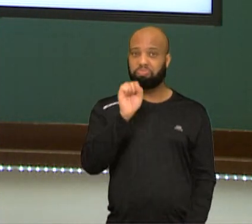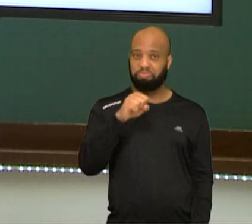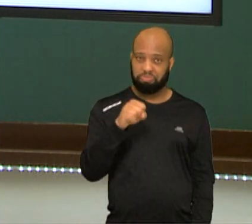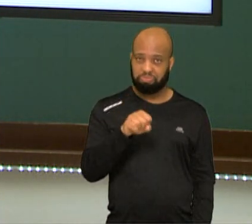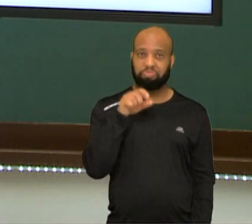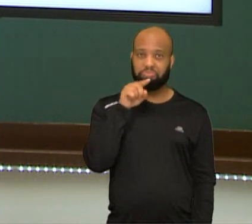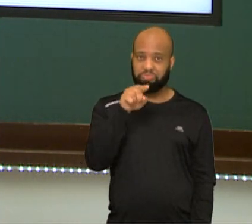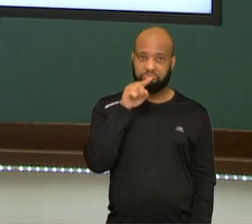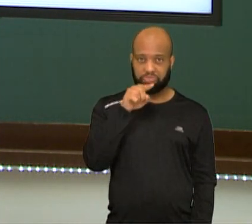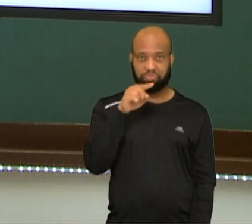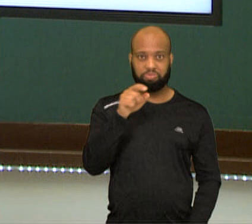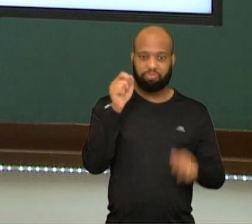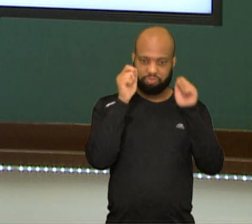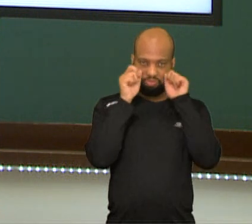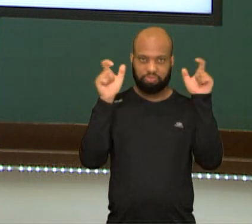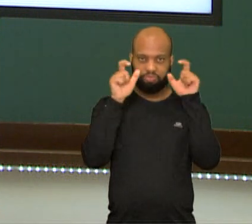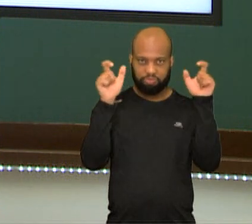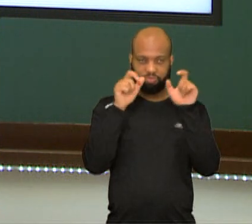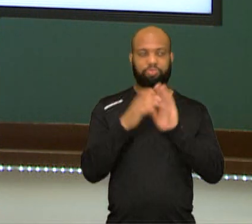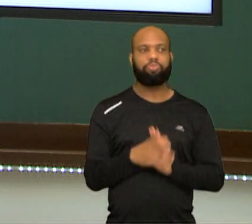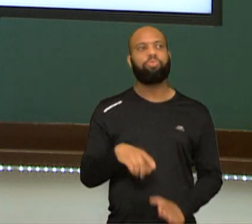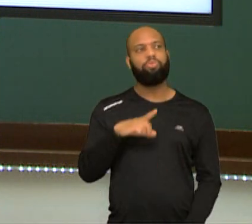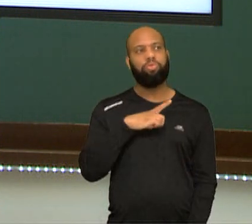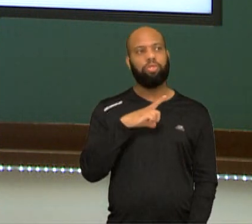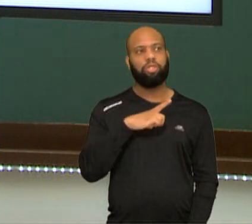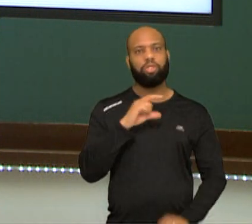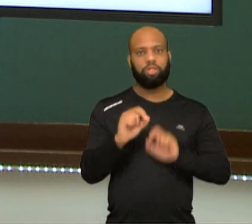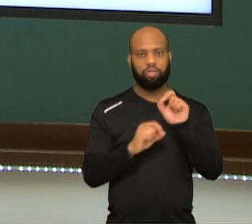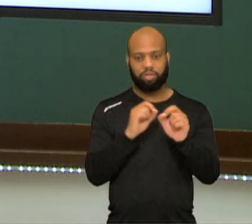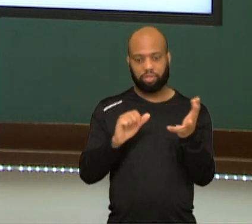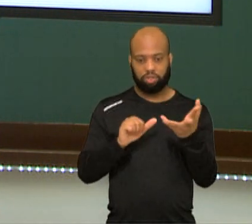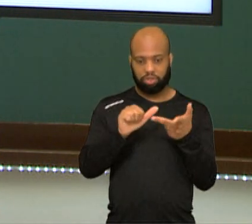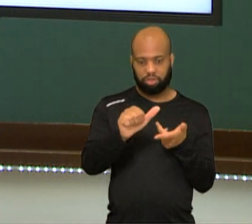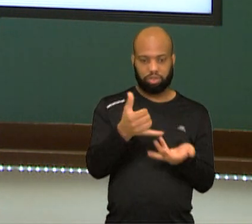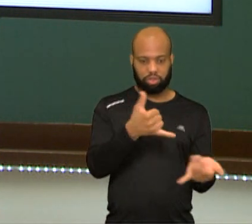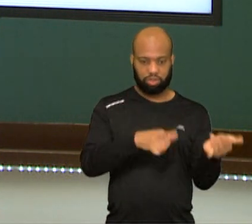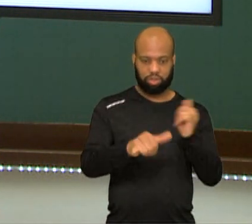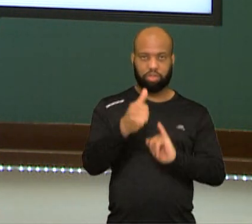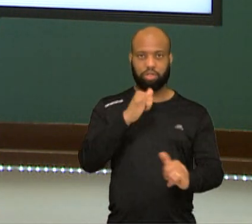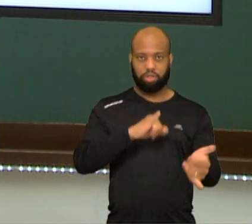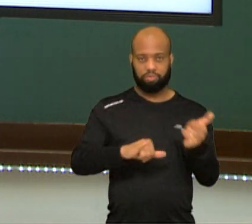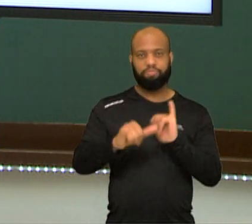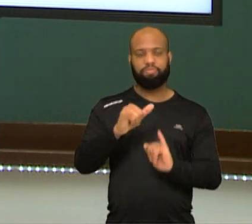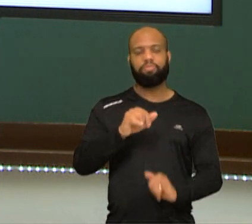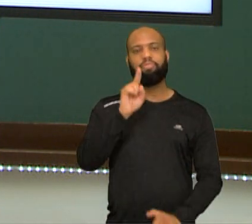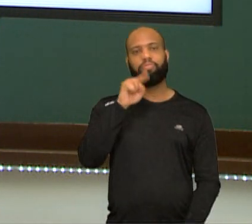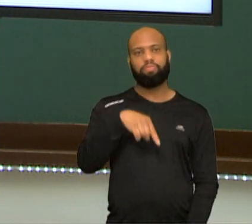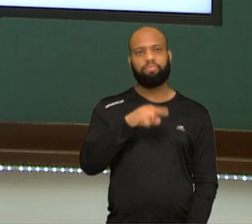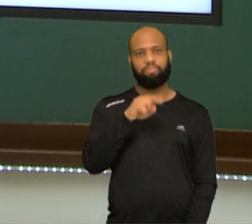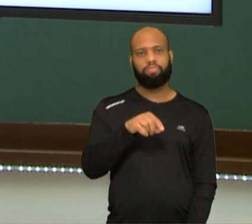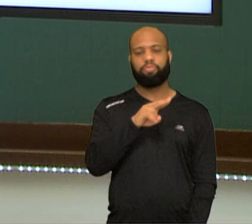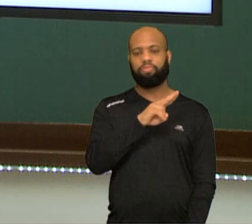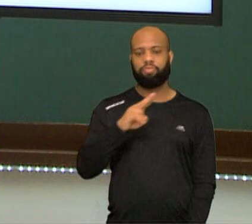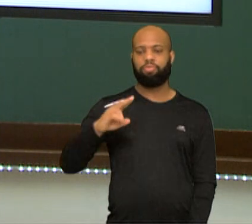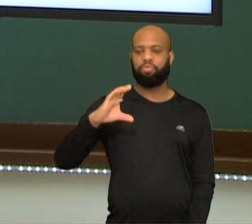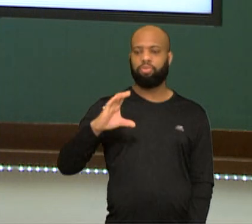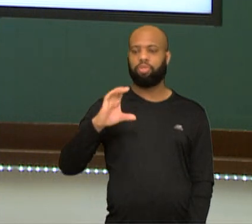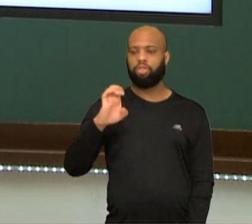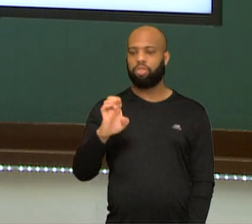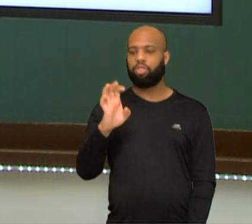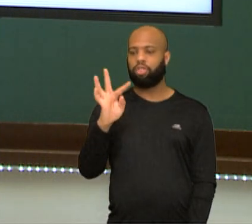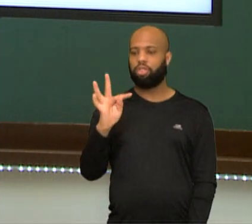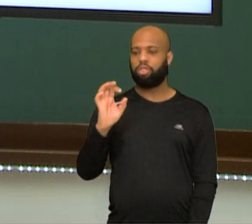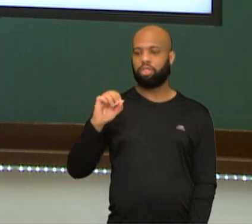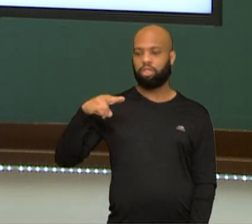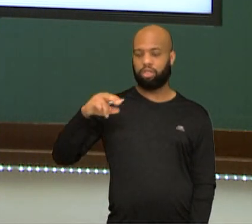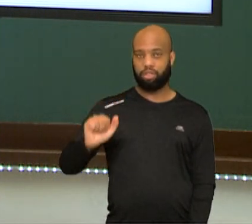está antenado. Ali nós temos uma substância química classificada como cetona. Aliás,